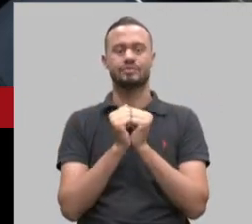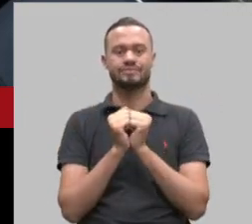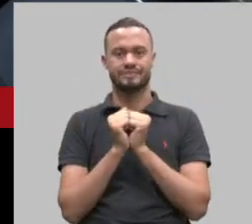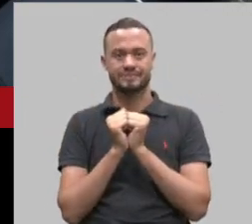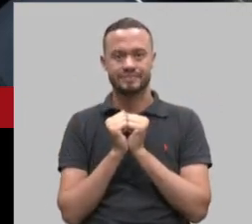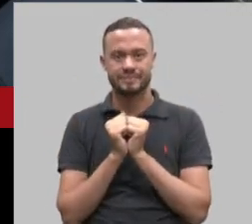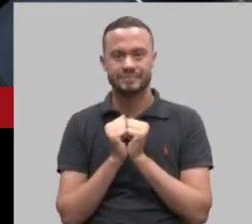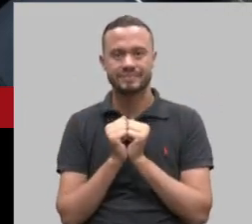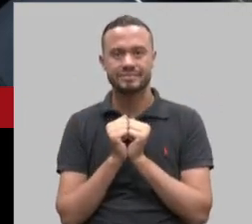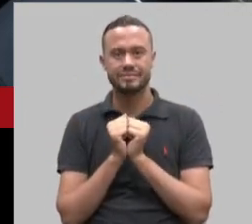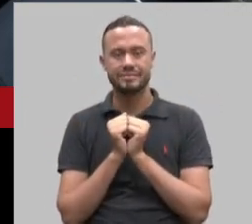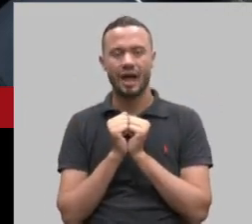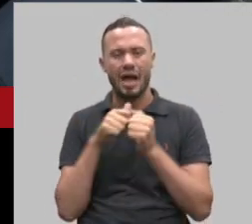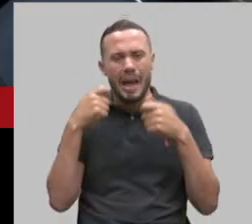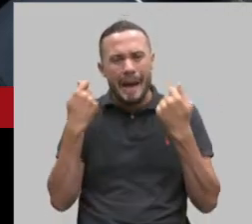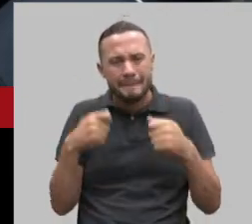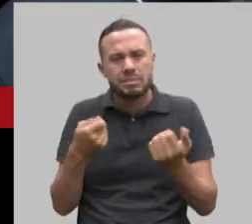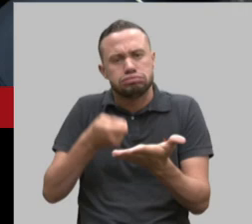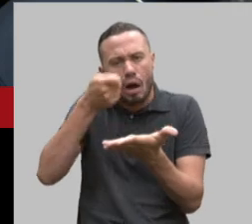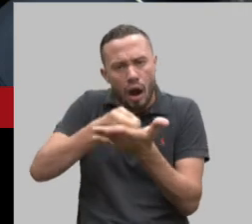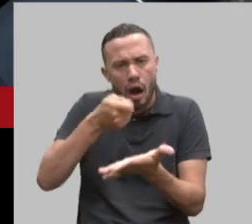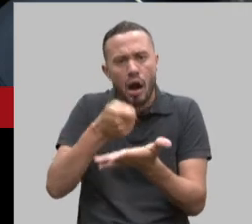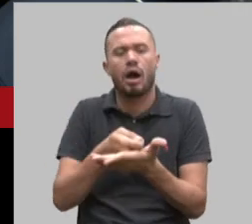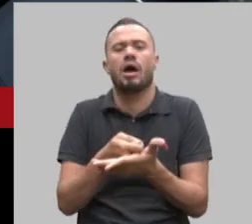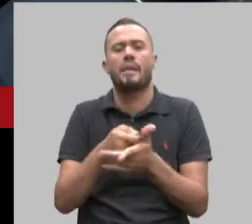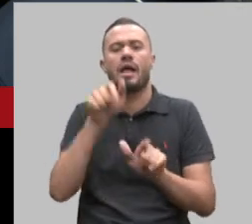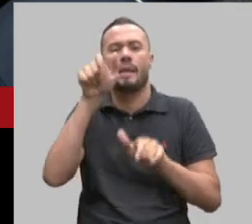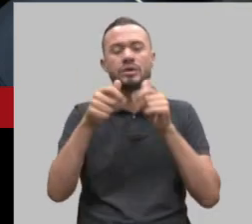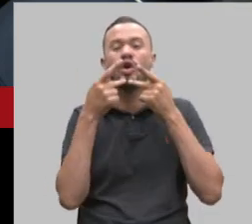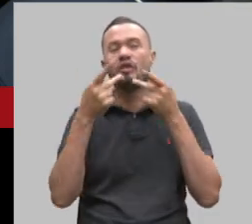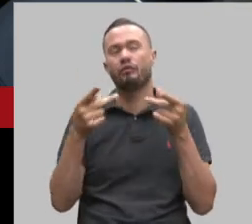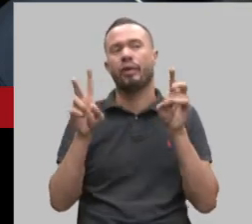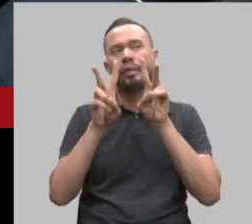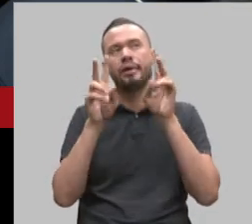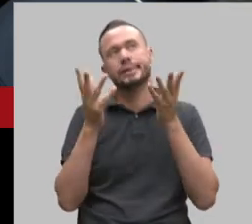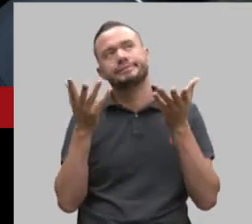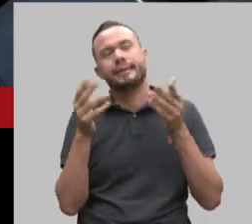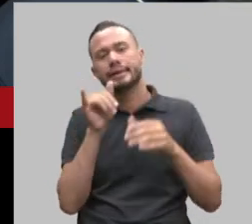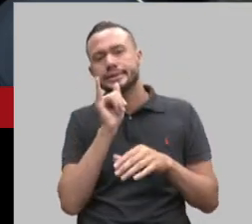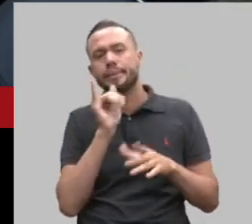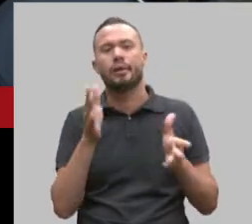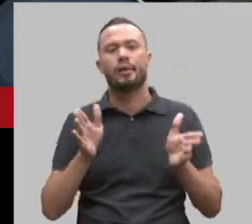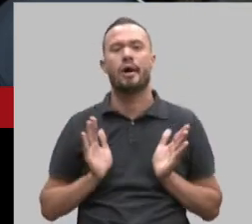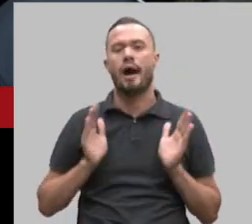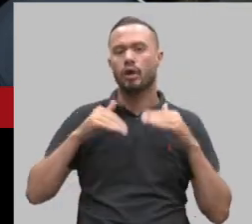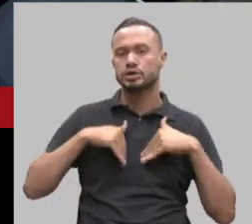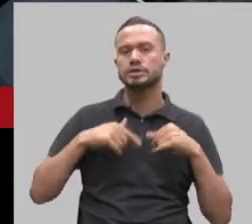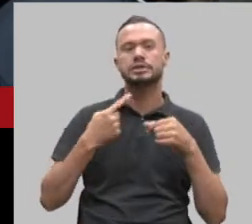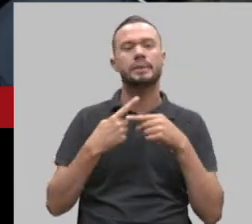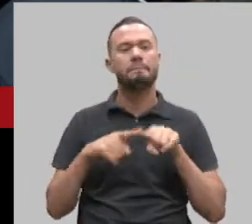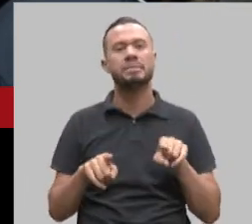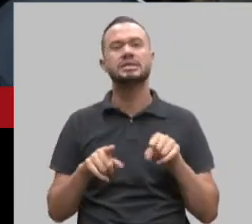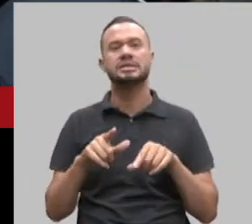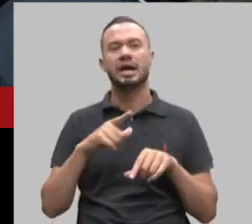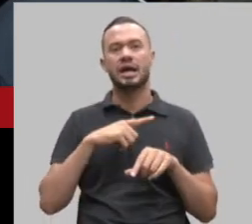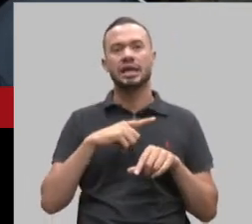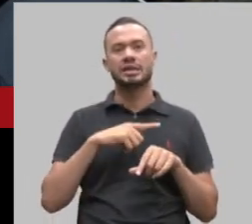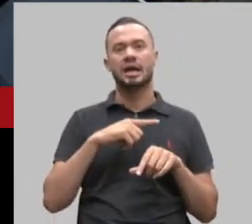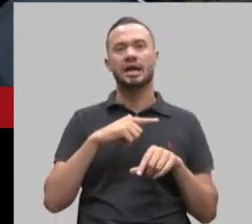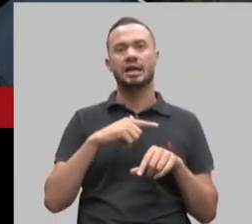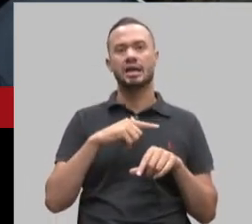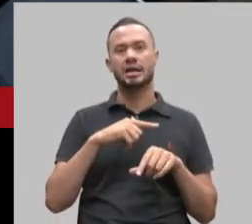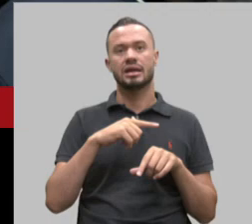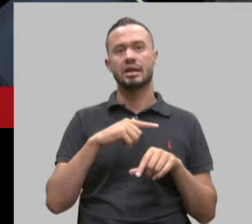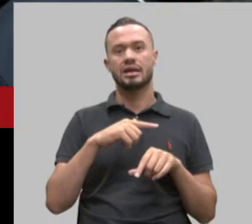precisa cobrar porque essas pessoas eu tô citando autis mas tem pessoas que são vão P deficiências